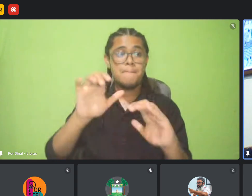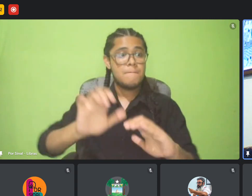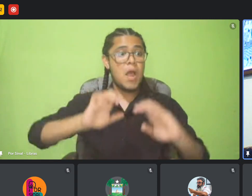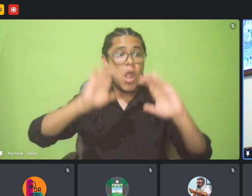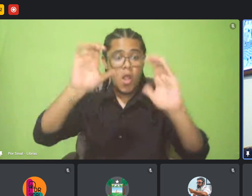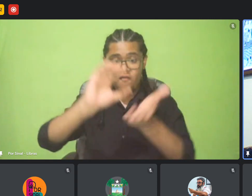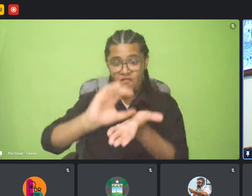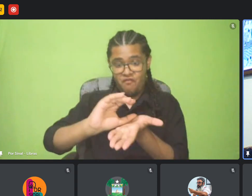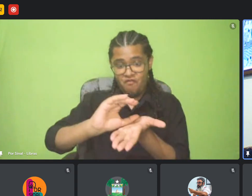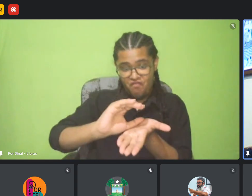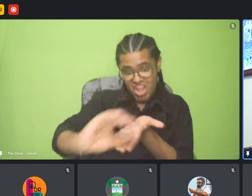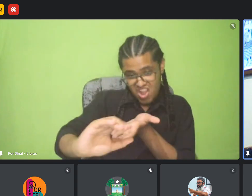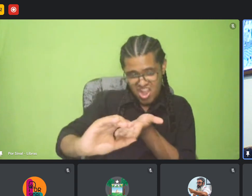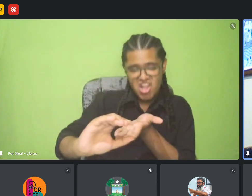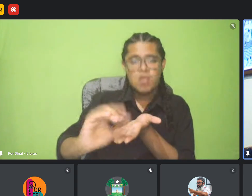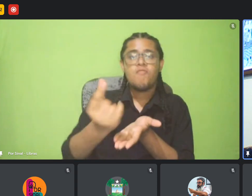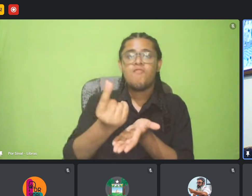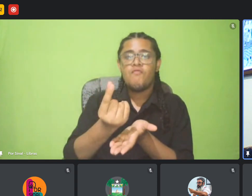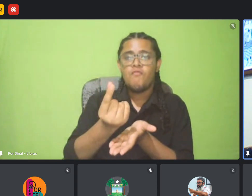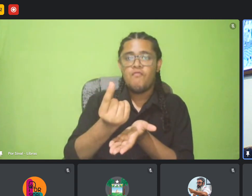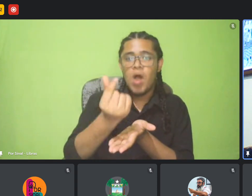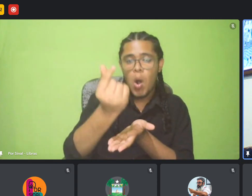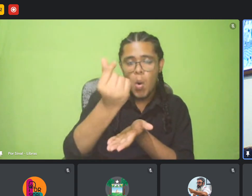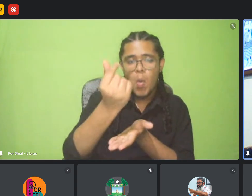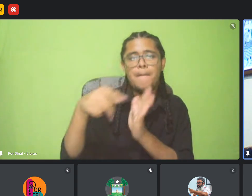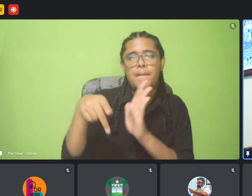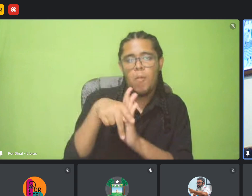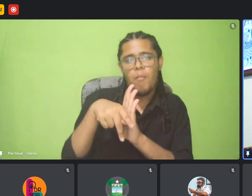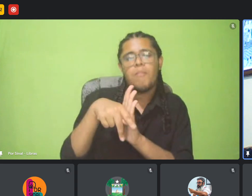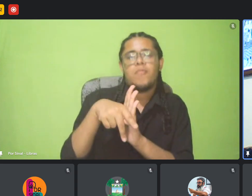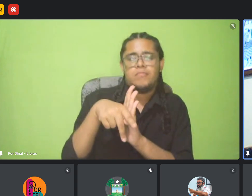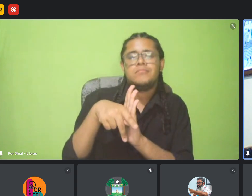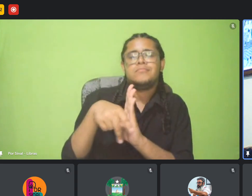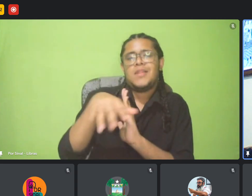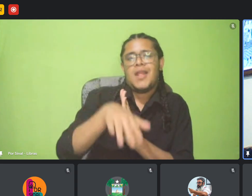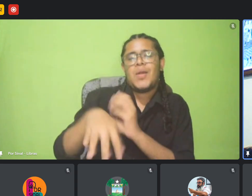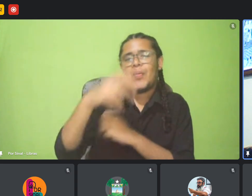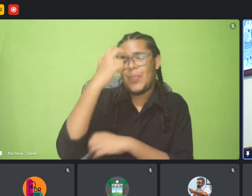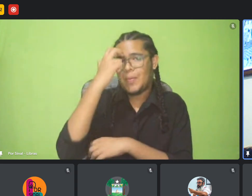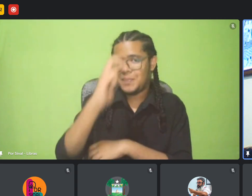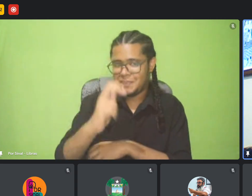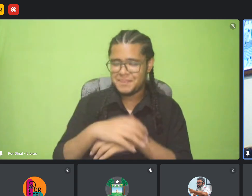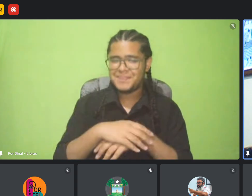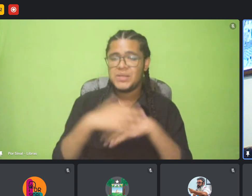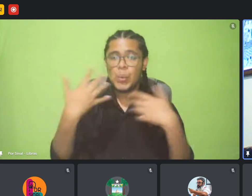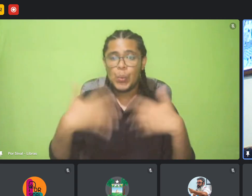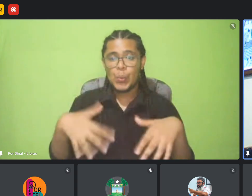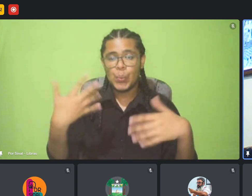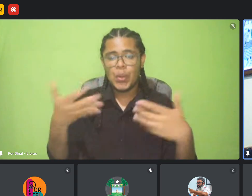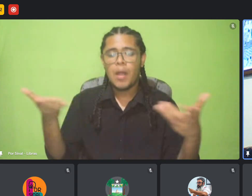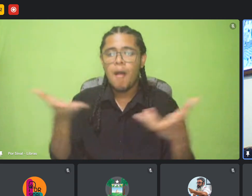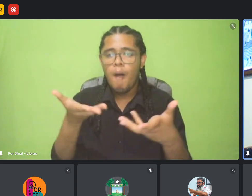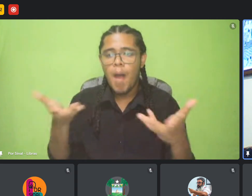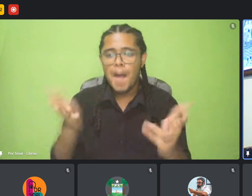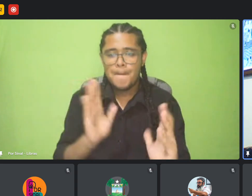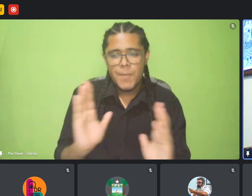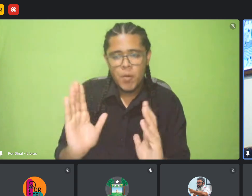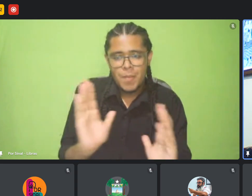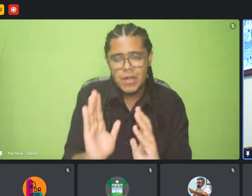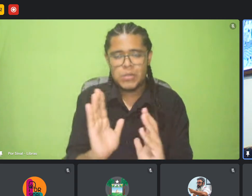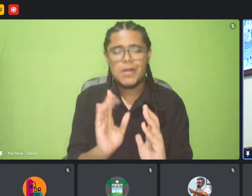e esse momento de diálogo estamos tendo